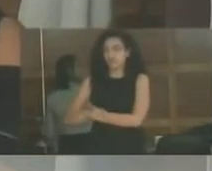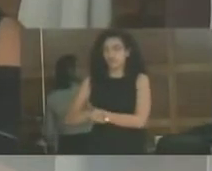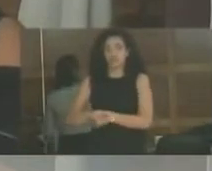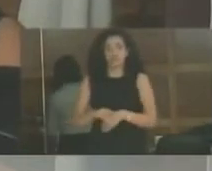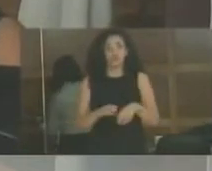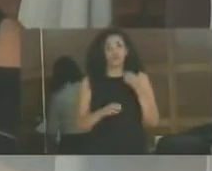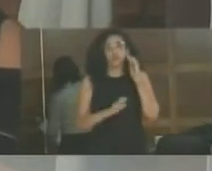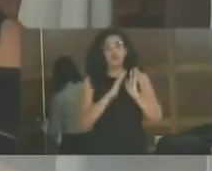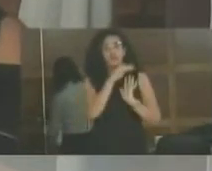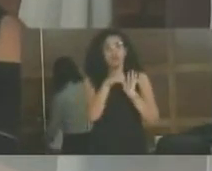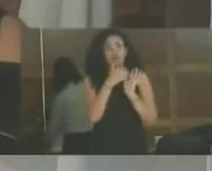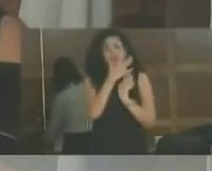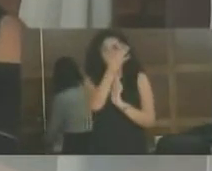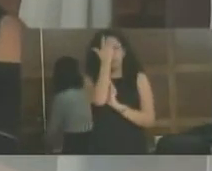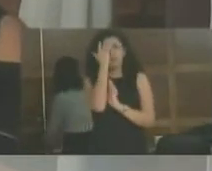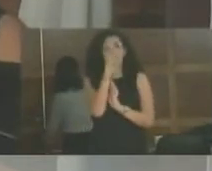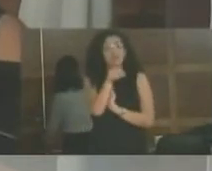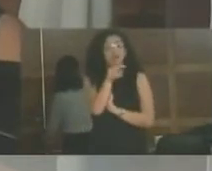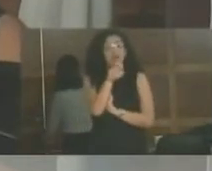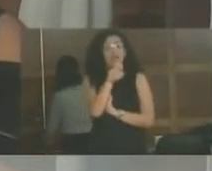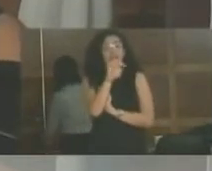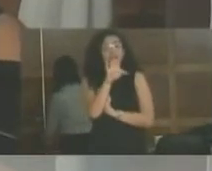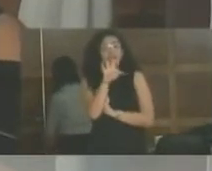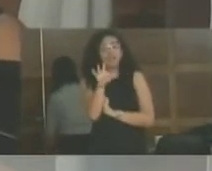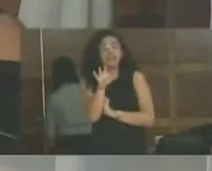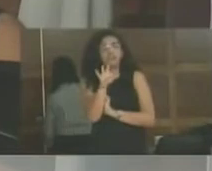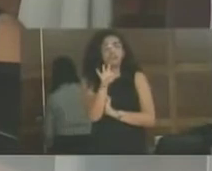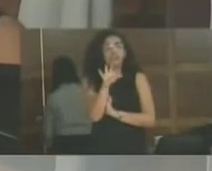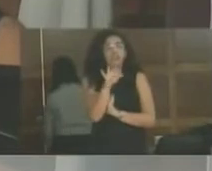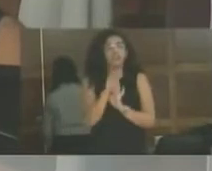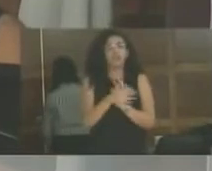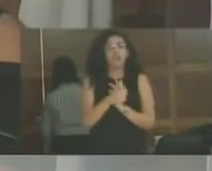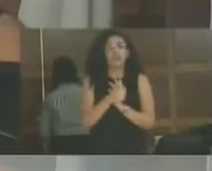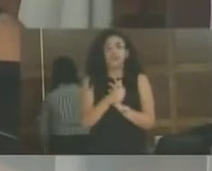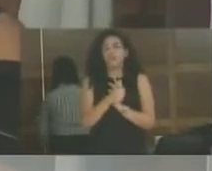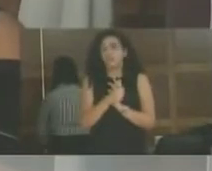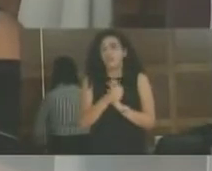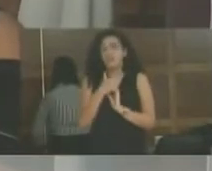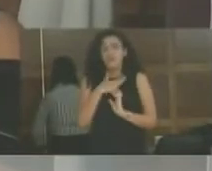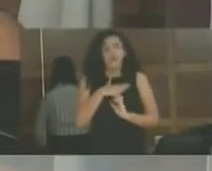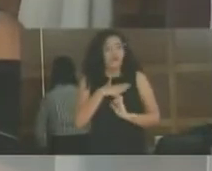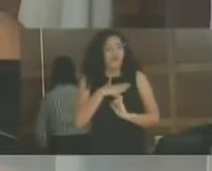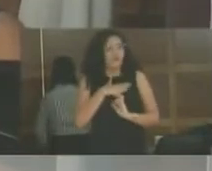que é gerente comercial, o William, que é um morador, que lutou muito por isso também, a minha assessora